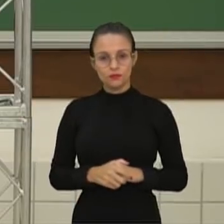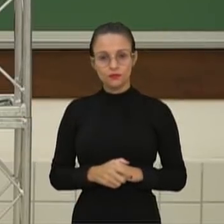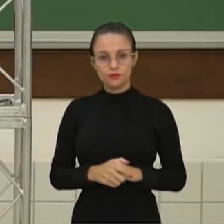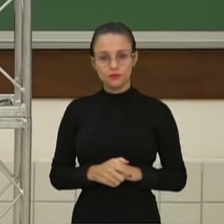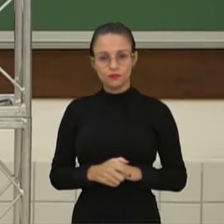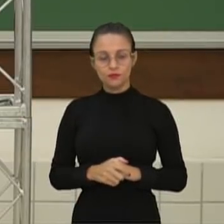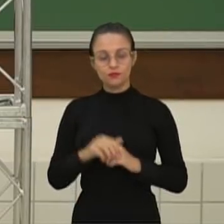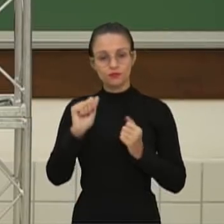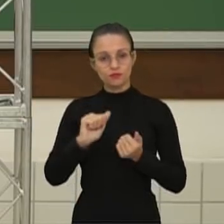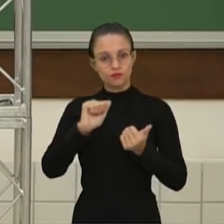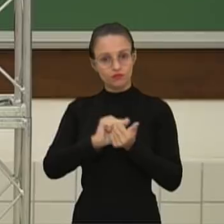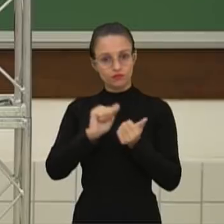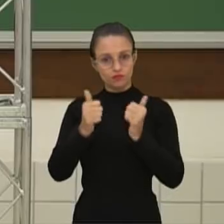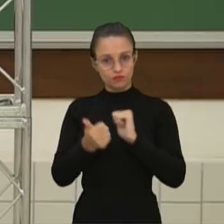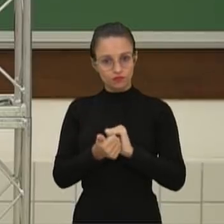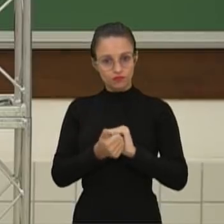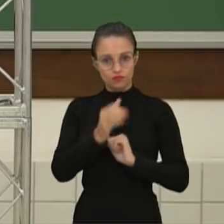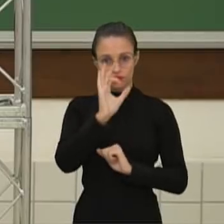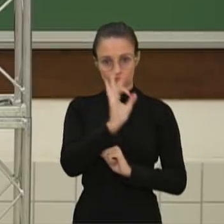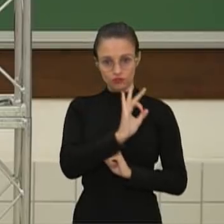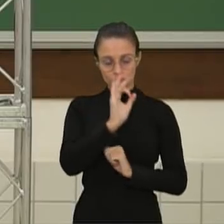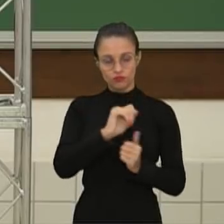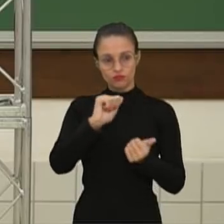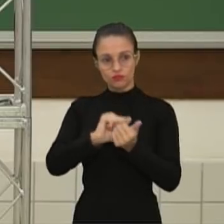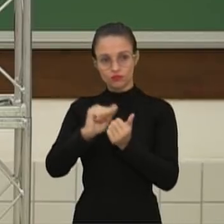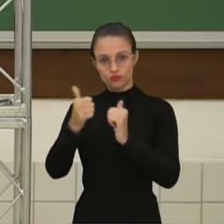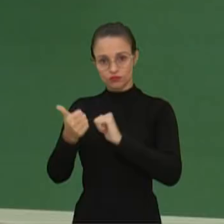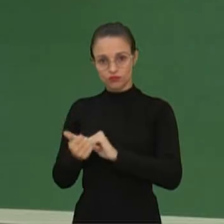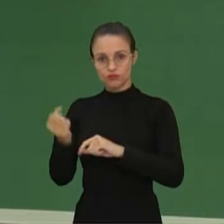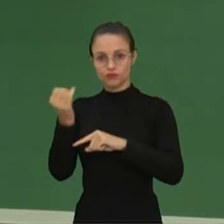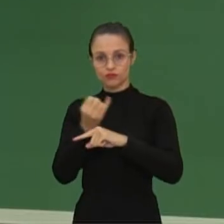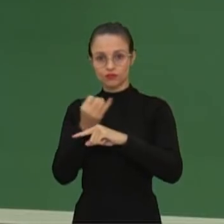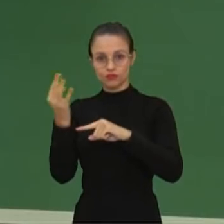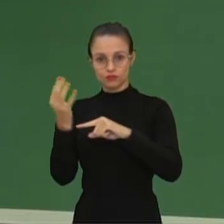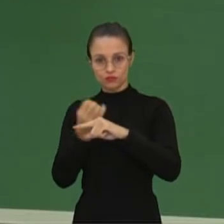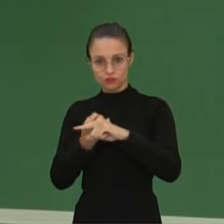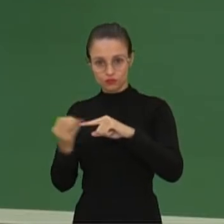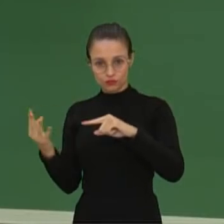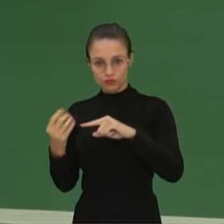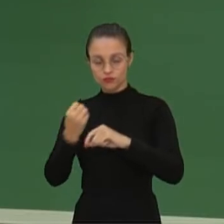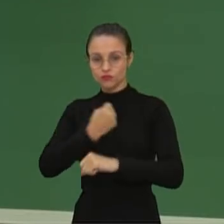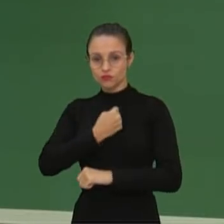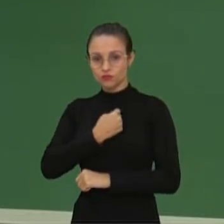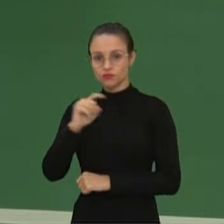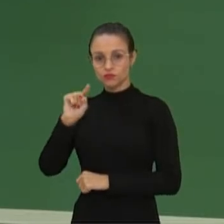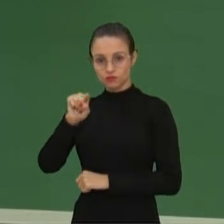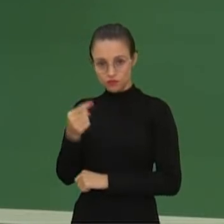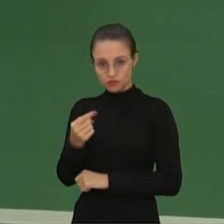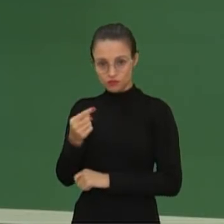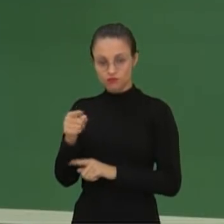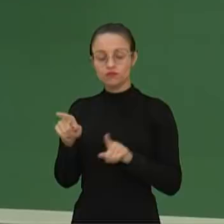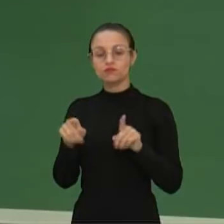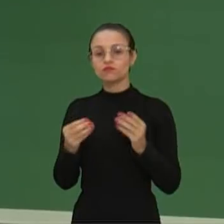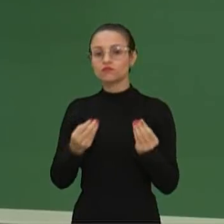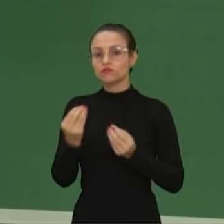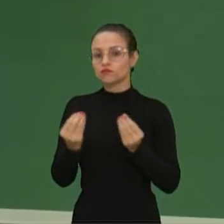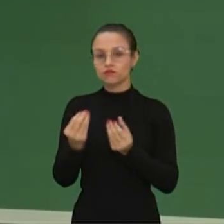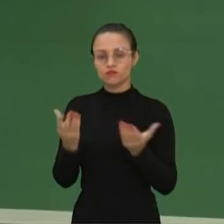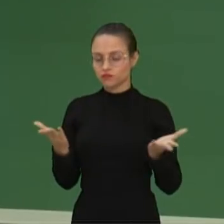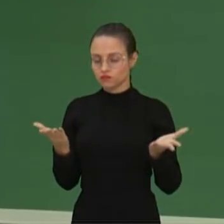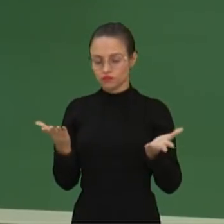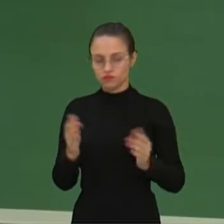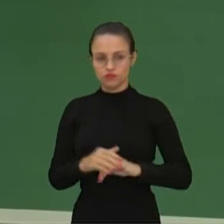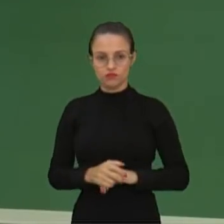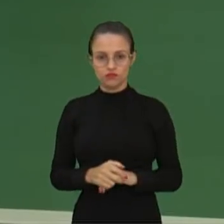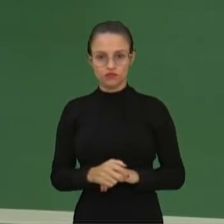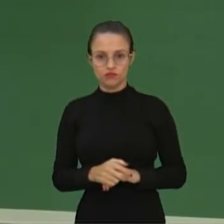podemos transformar o símbolo na porcentagem em fração decimal e número decimal, tá? Como que acontece isso?